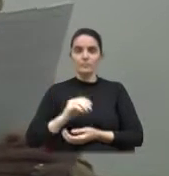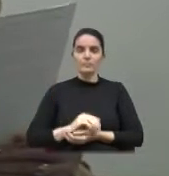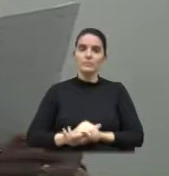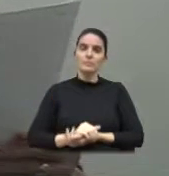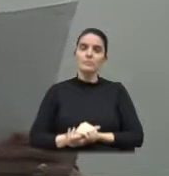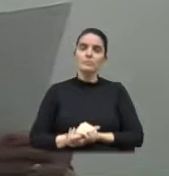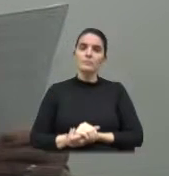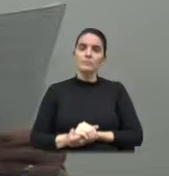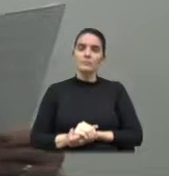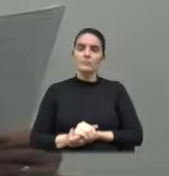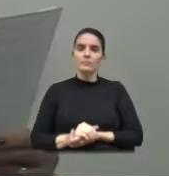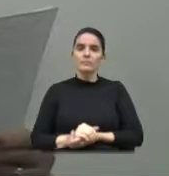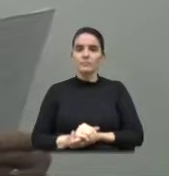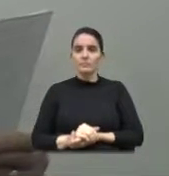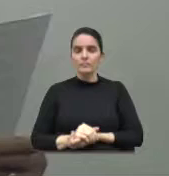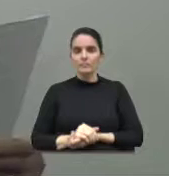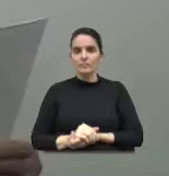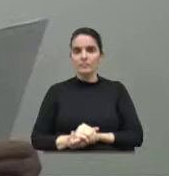1.306.421,60.